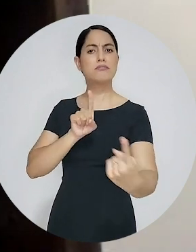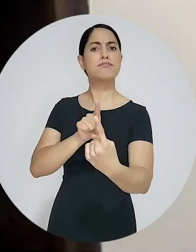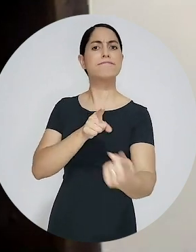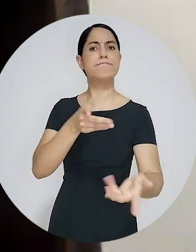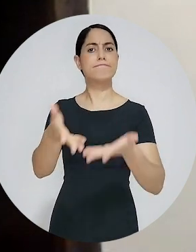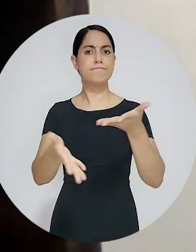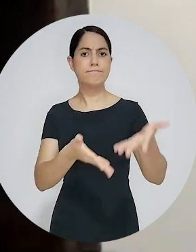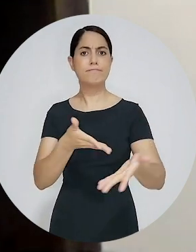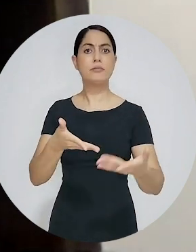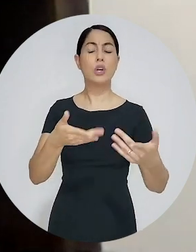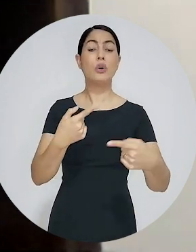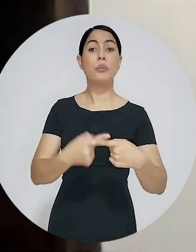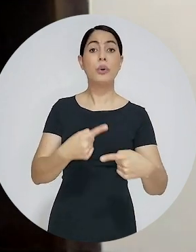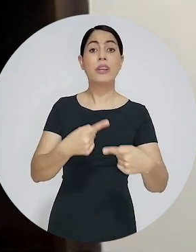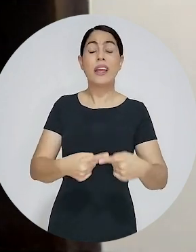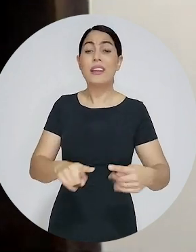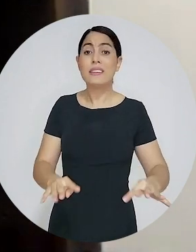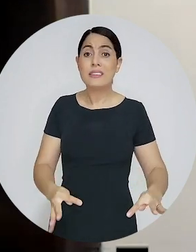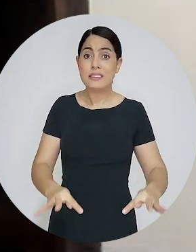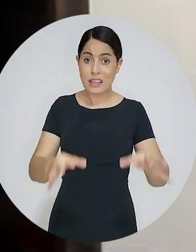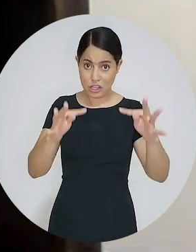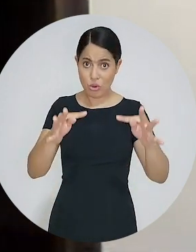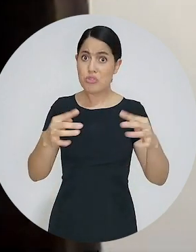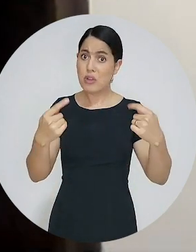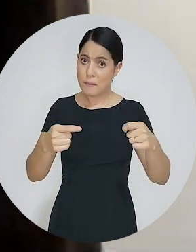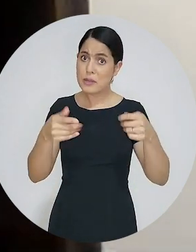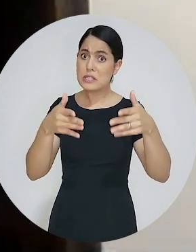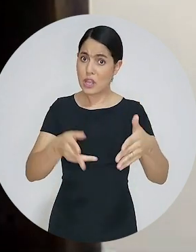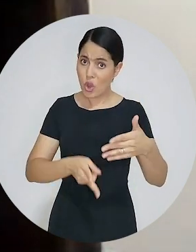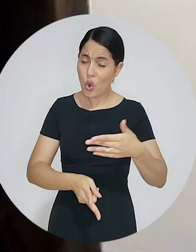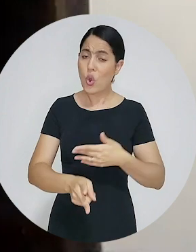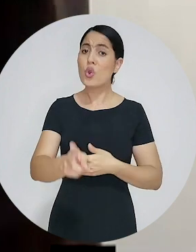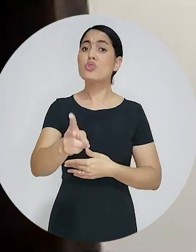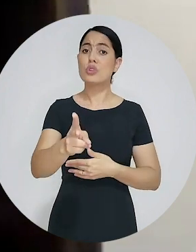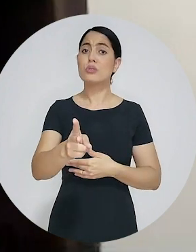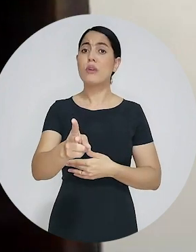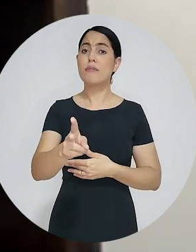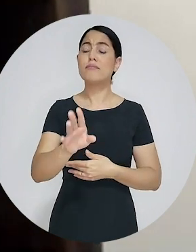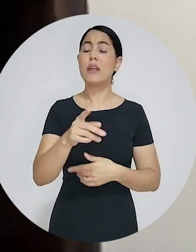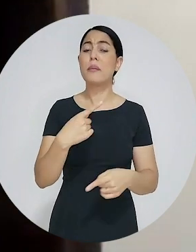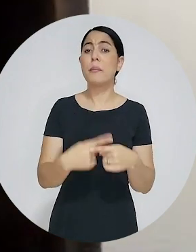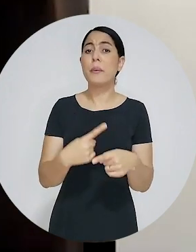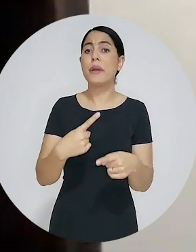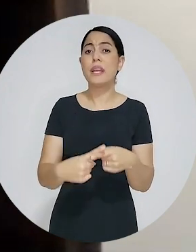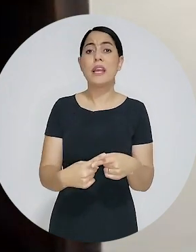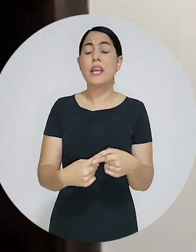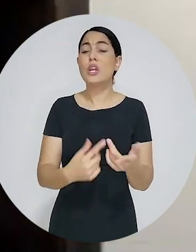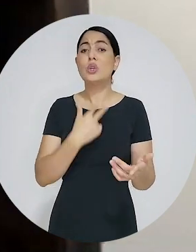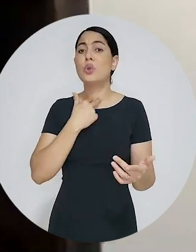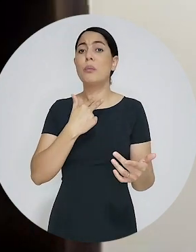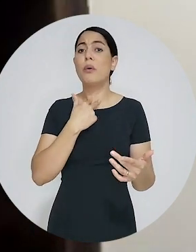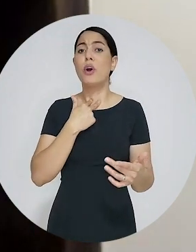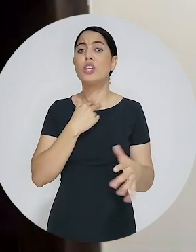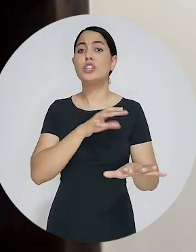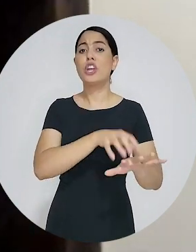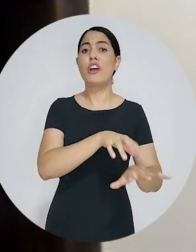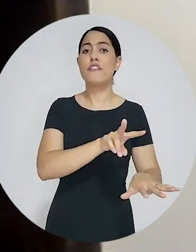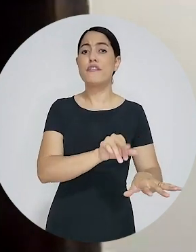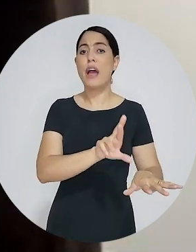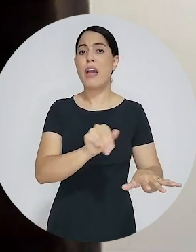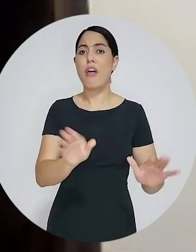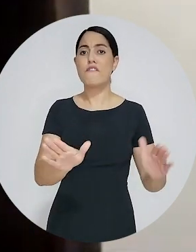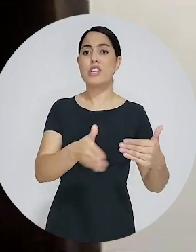tecnologia que melhora a vida e amplia o acesso à justiça ao cidadão deve permanecer, sem que isto